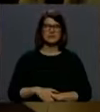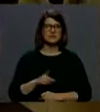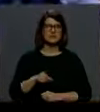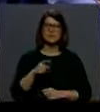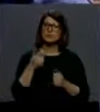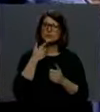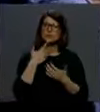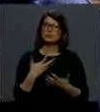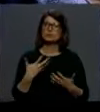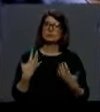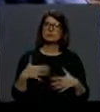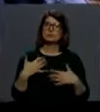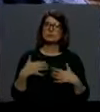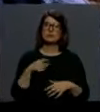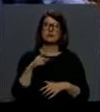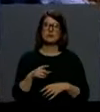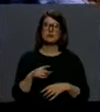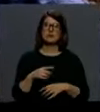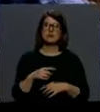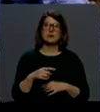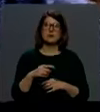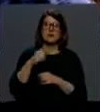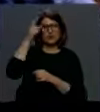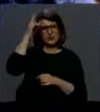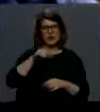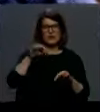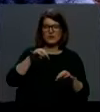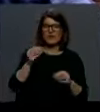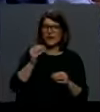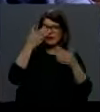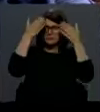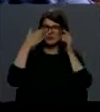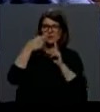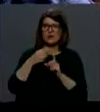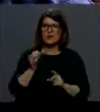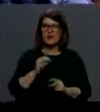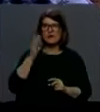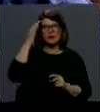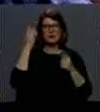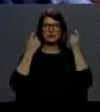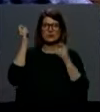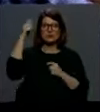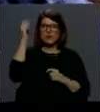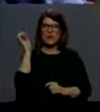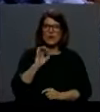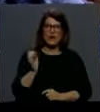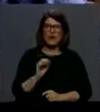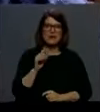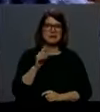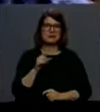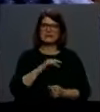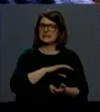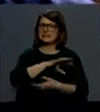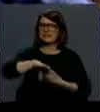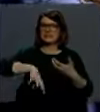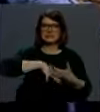tudo. Isso agora não há Espírito Santo, não há touradas, não há nada. Já ouvi dizer que não há sem joaninhas. Isso vai remexer com